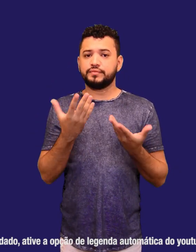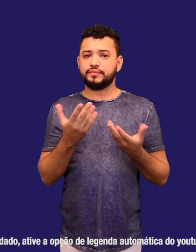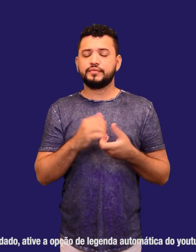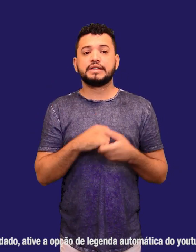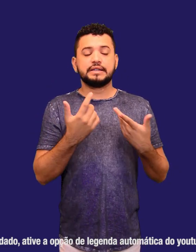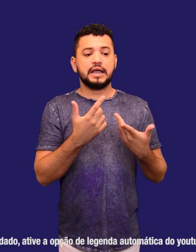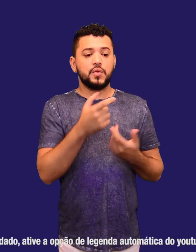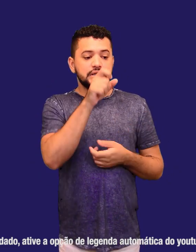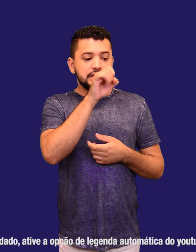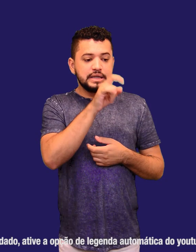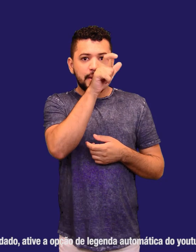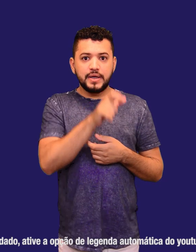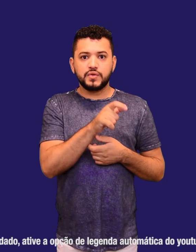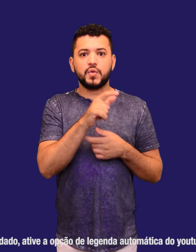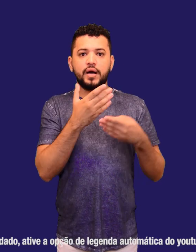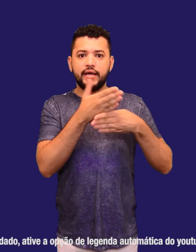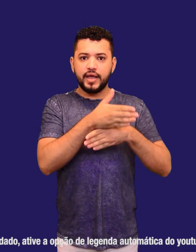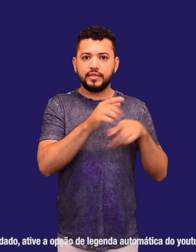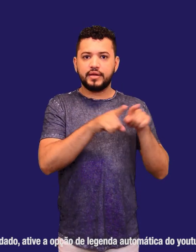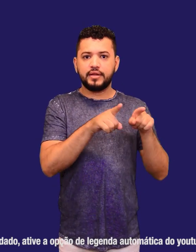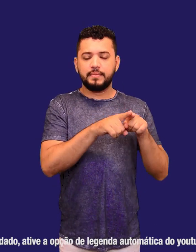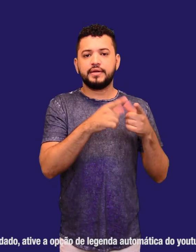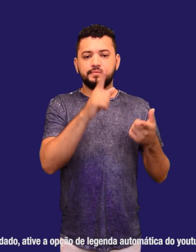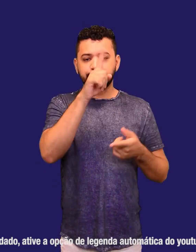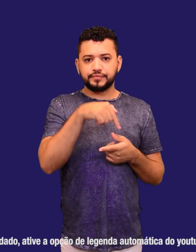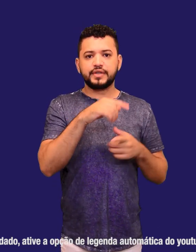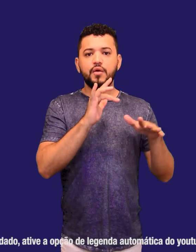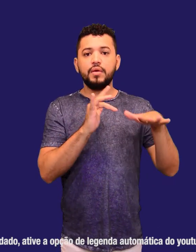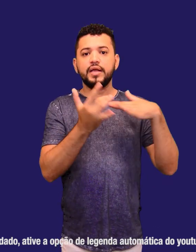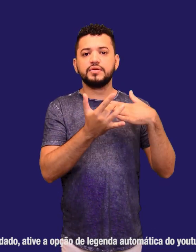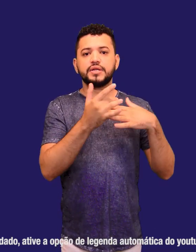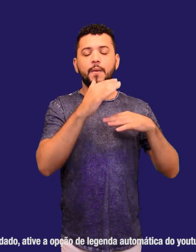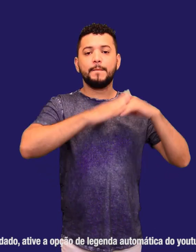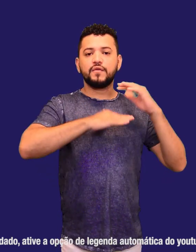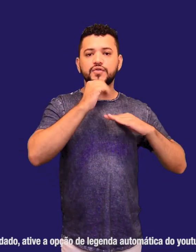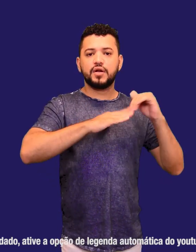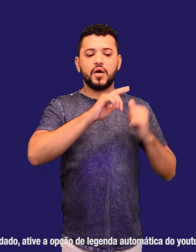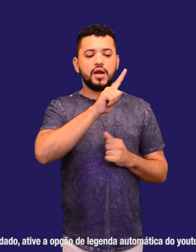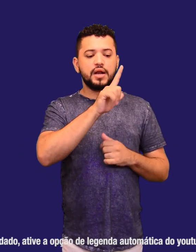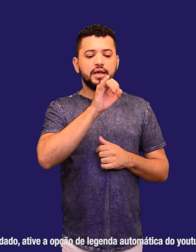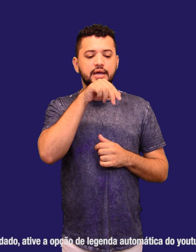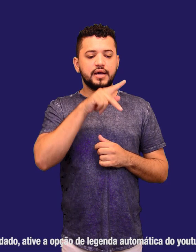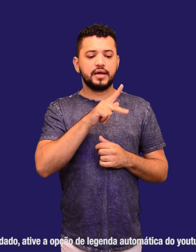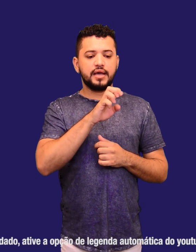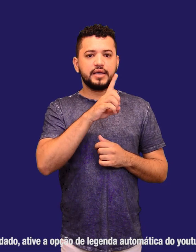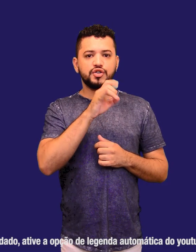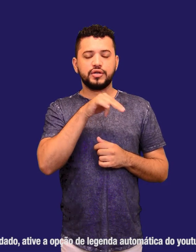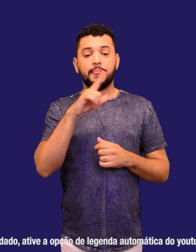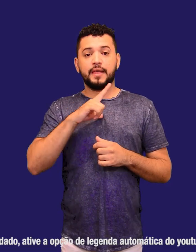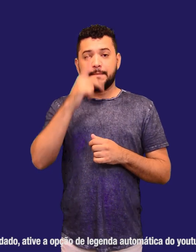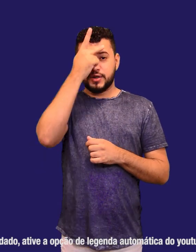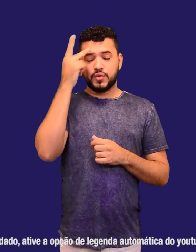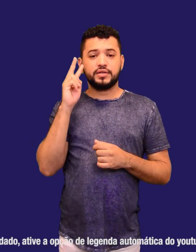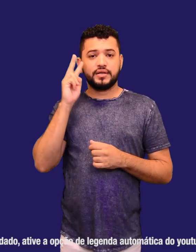se colocando no processo de seleção, a gente tem o LinkedIn, que é uma rede profissional, mas a gente sabe que tem muitas empresas que avaliam também o dia a dia